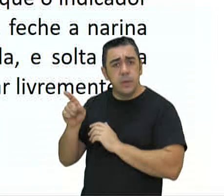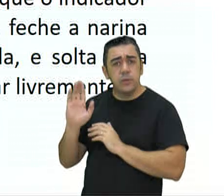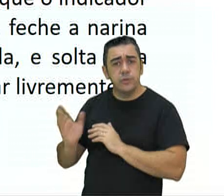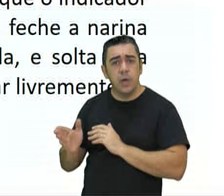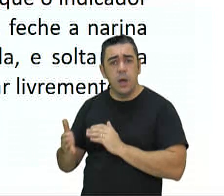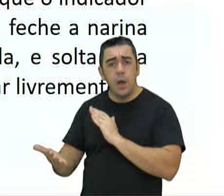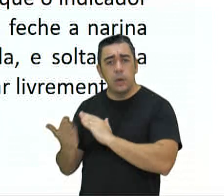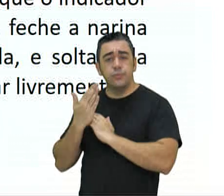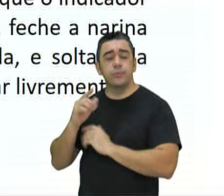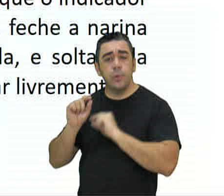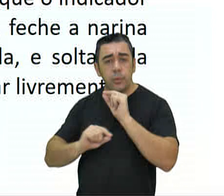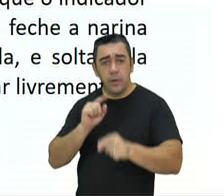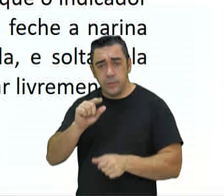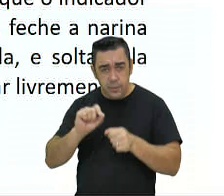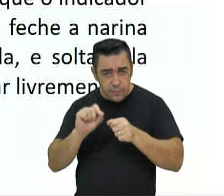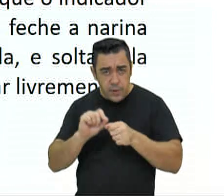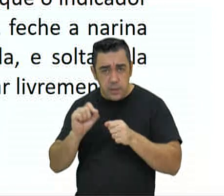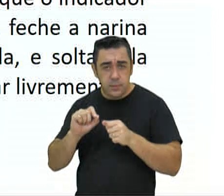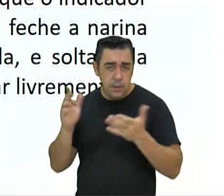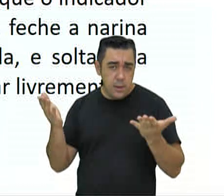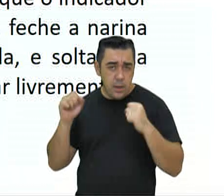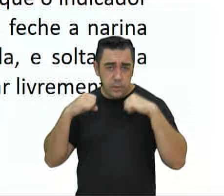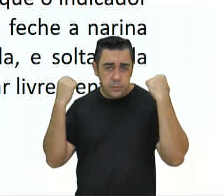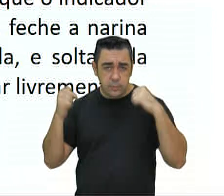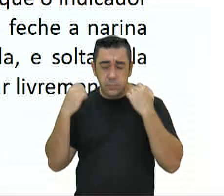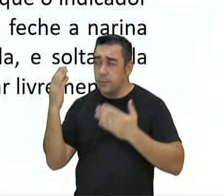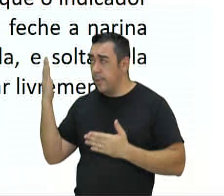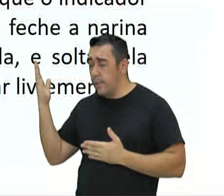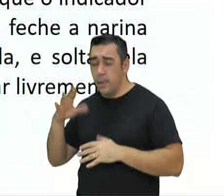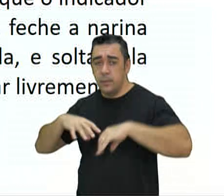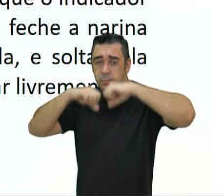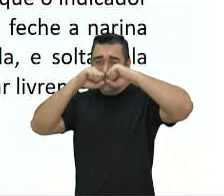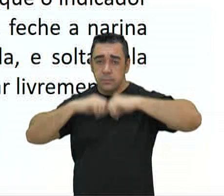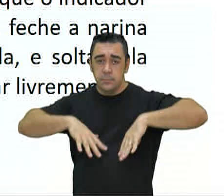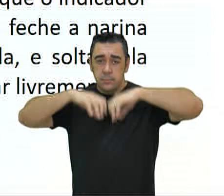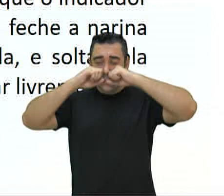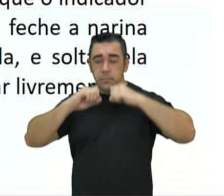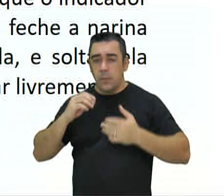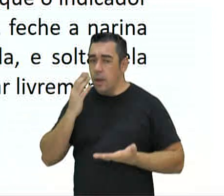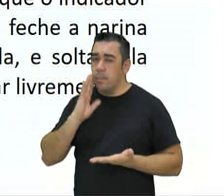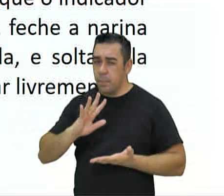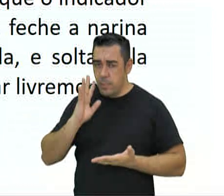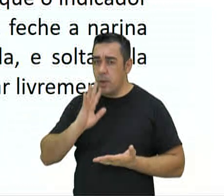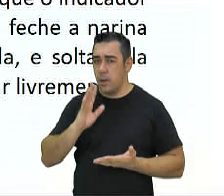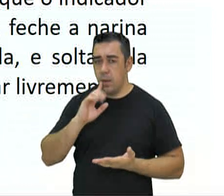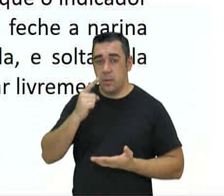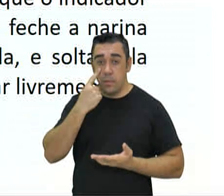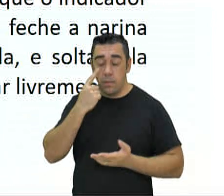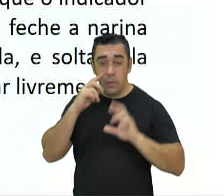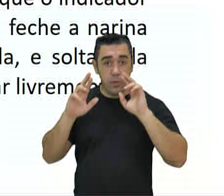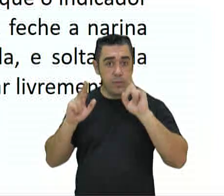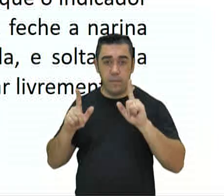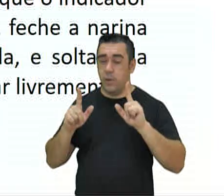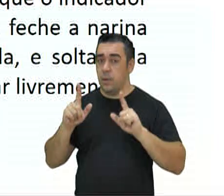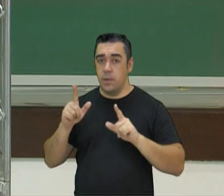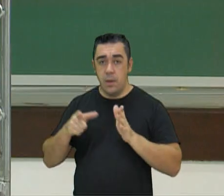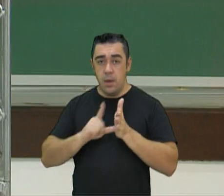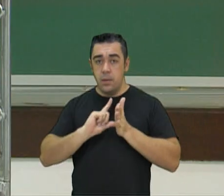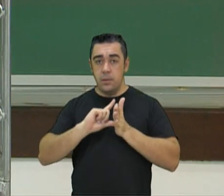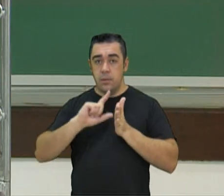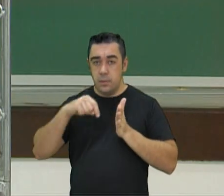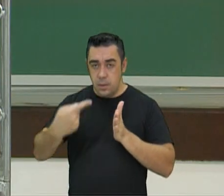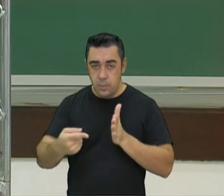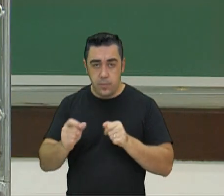vocês também a realizar esses exercícios de respiração, que é bem bacana. Vocês vão ver a diferença que vai dar antes e depois